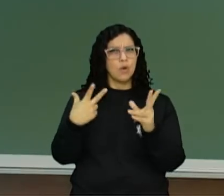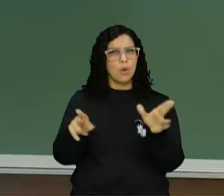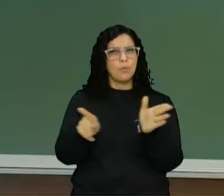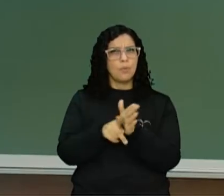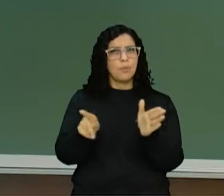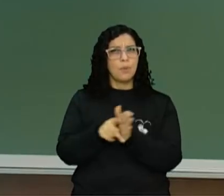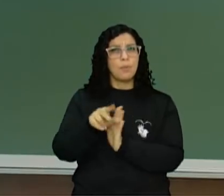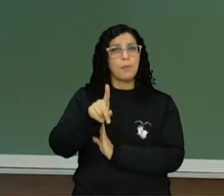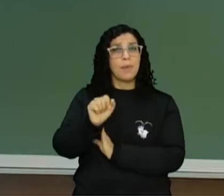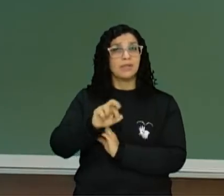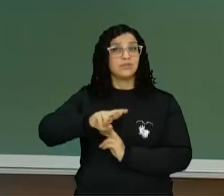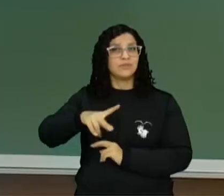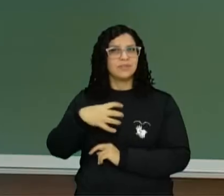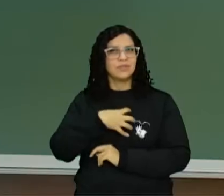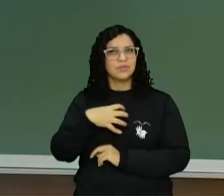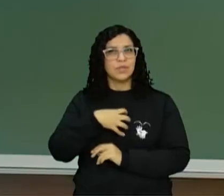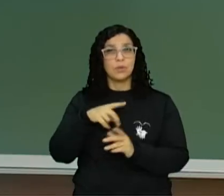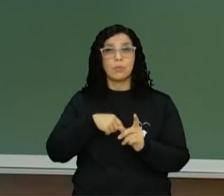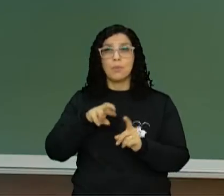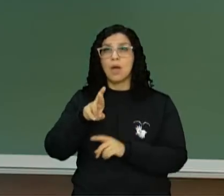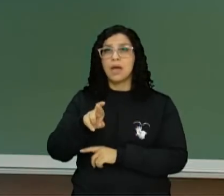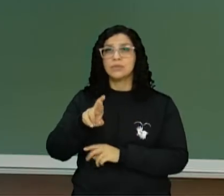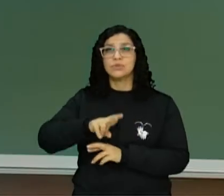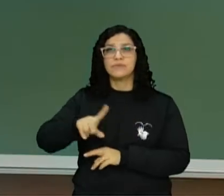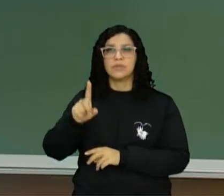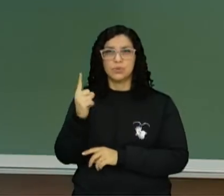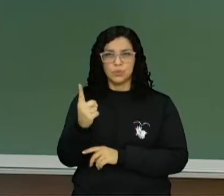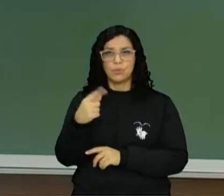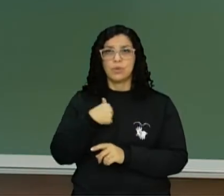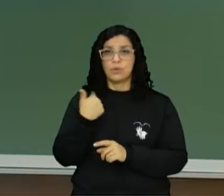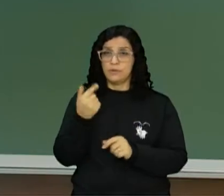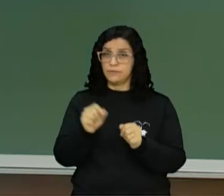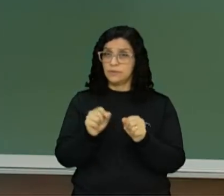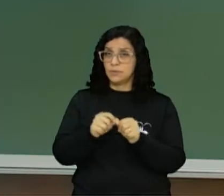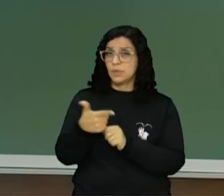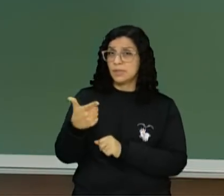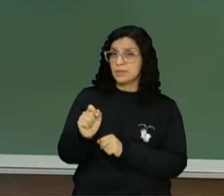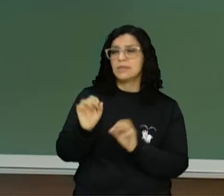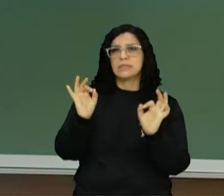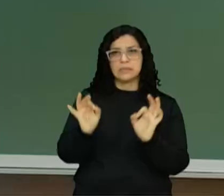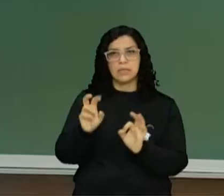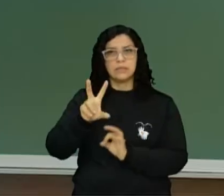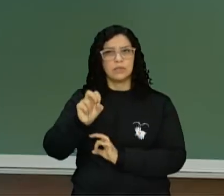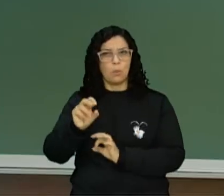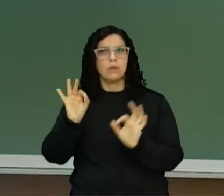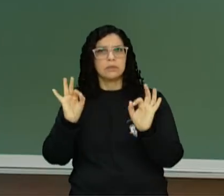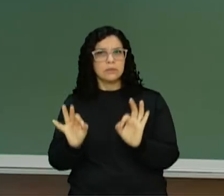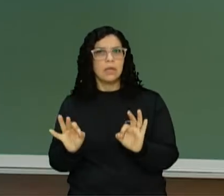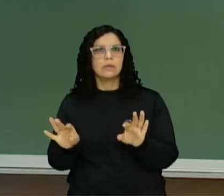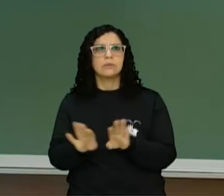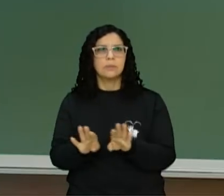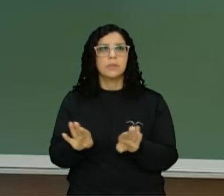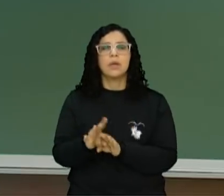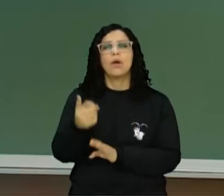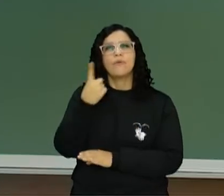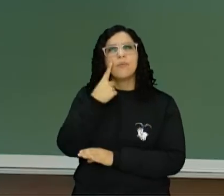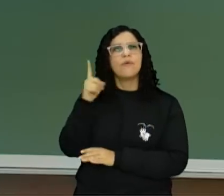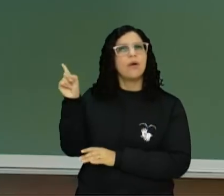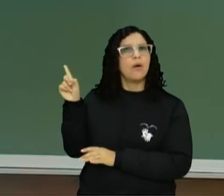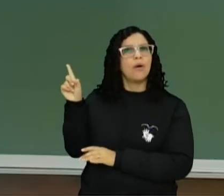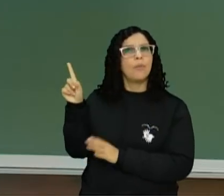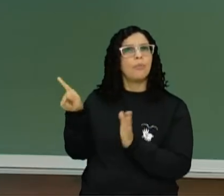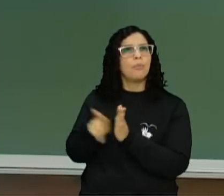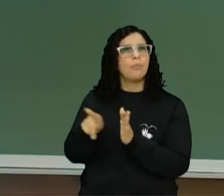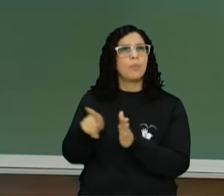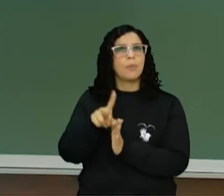Gauss numa PA diferente, que tenha uma razão diferente de 1, porque a gente fez para 100 e deu certo, para 50 deu certo. Vamos ver então